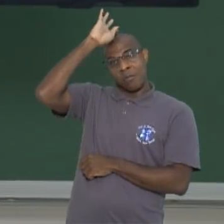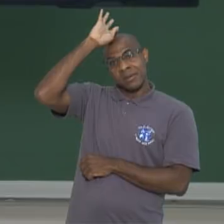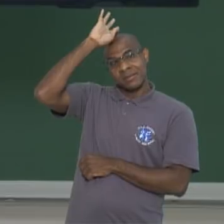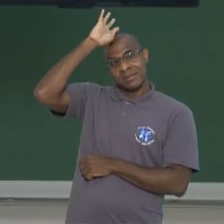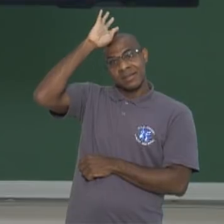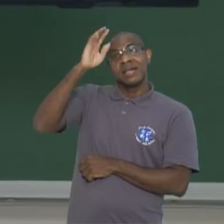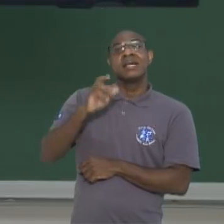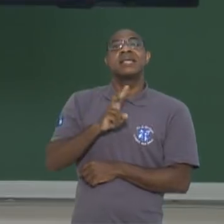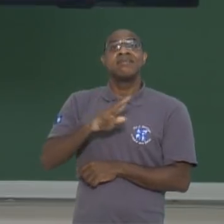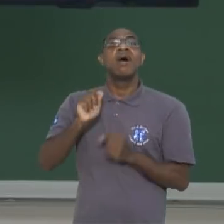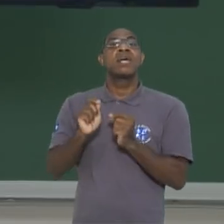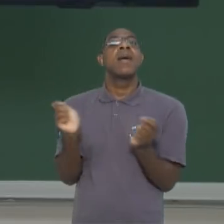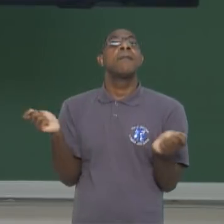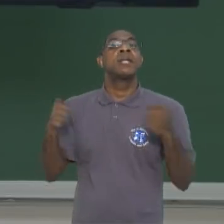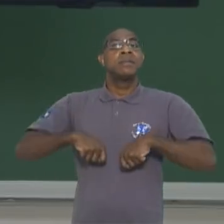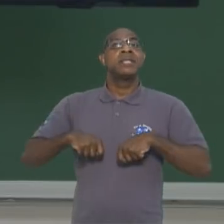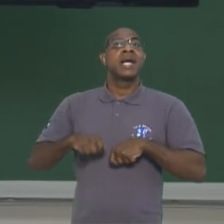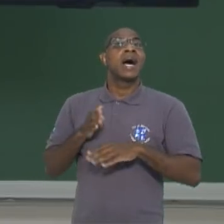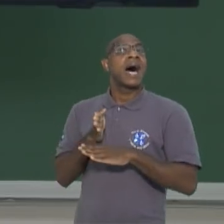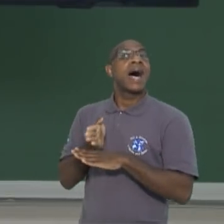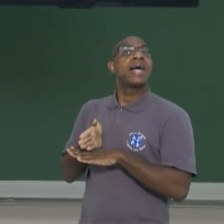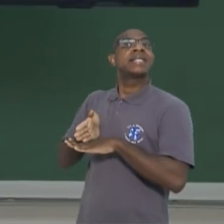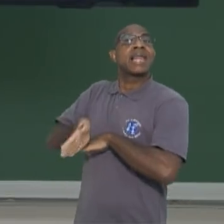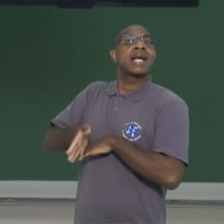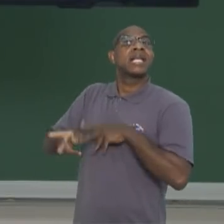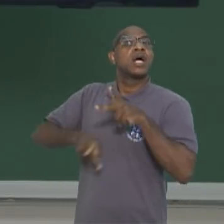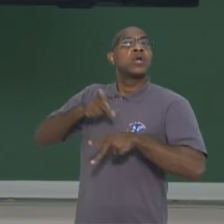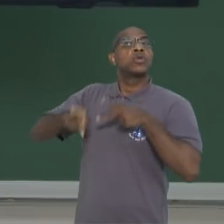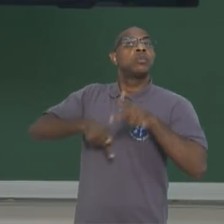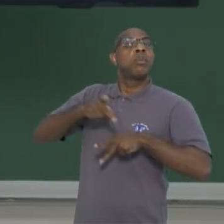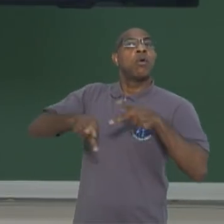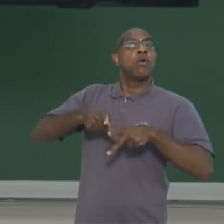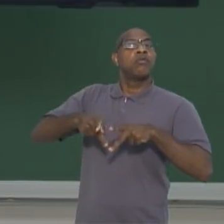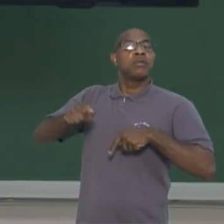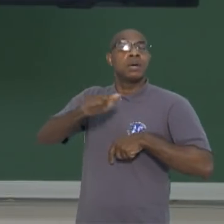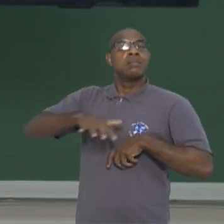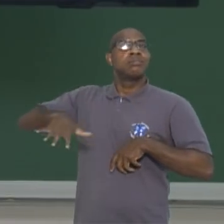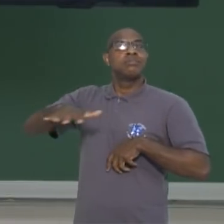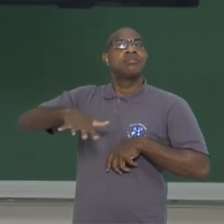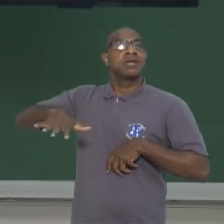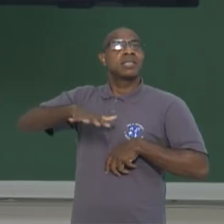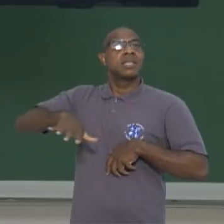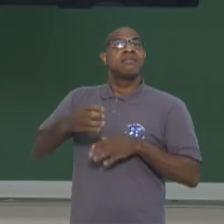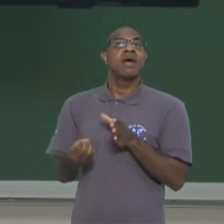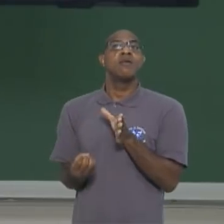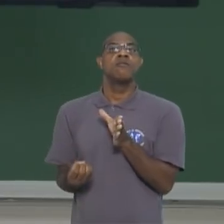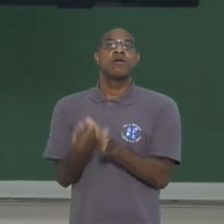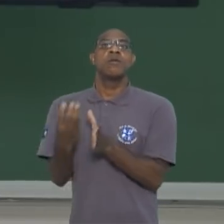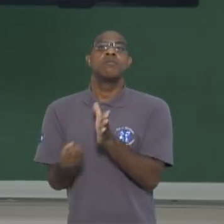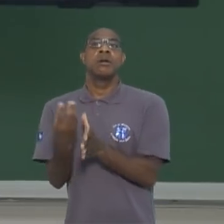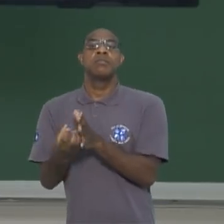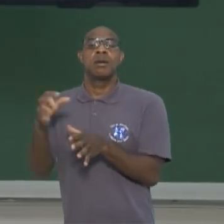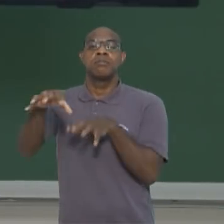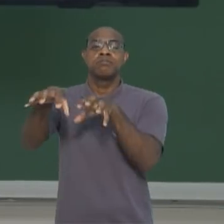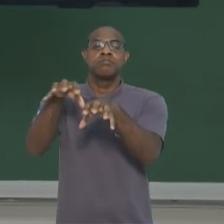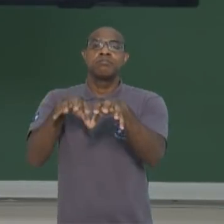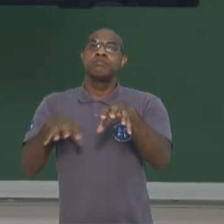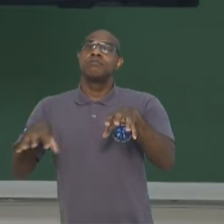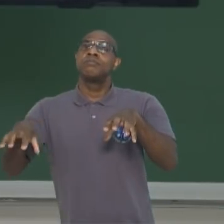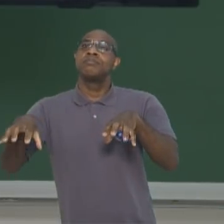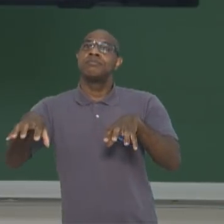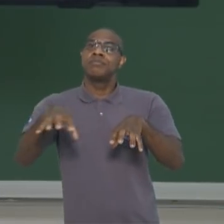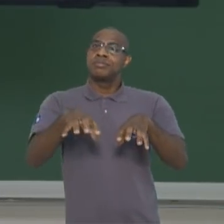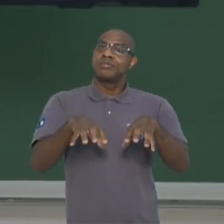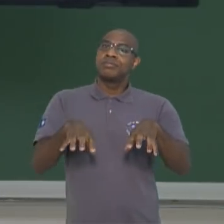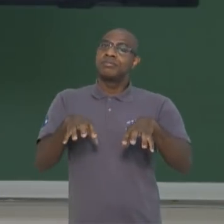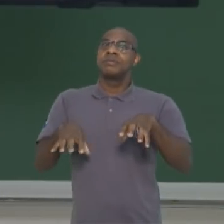possibilitar a entrada desses povos dentro do antigo território do Império Romano do Ocidente e formarem os seus reinos. E é aí que